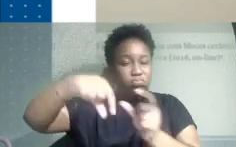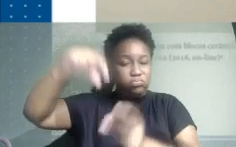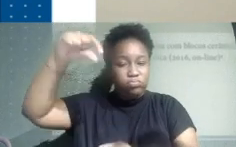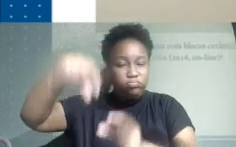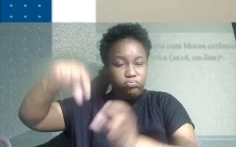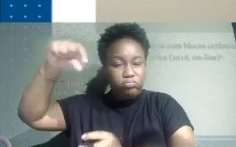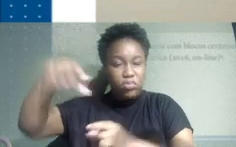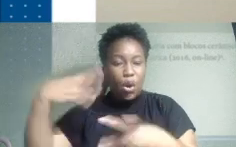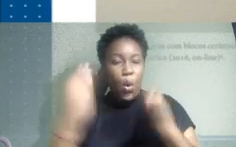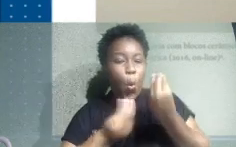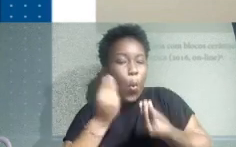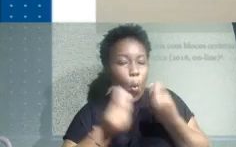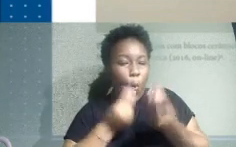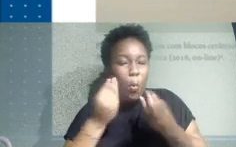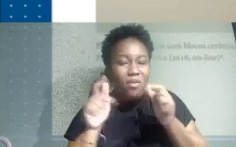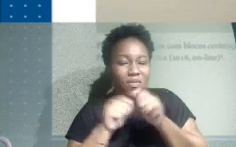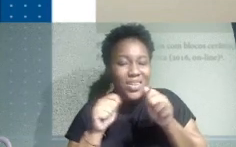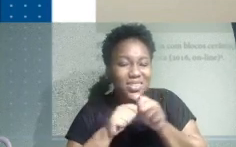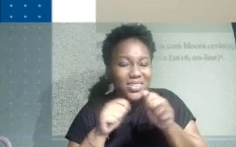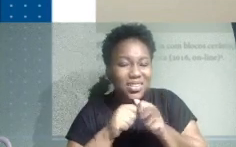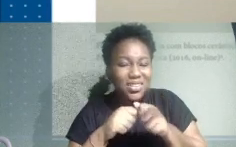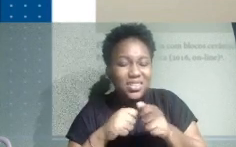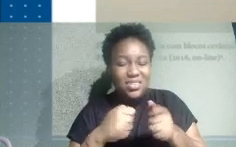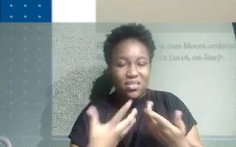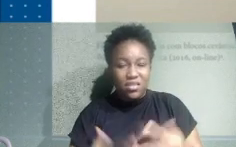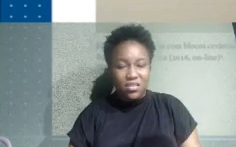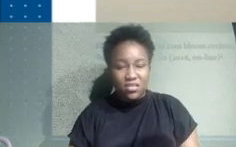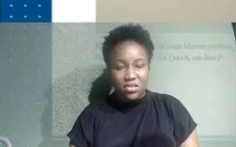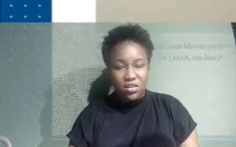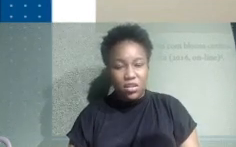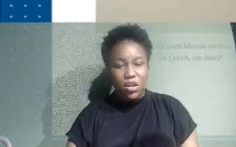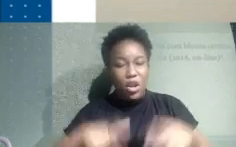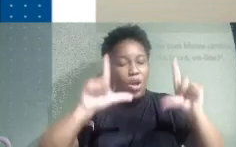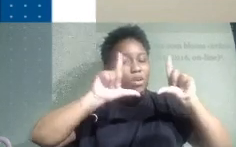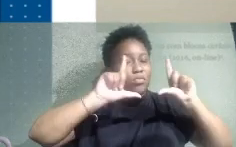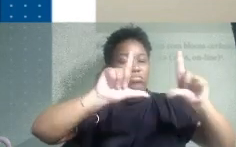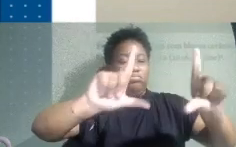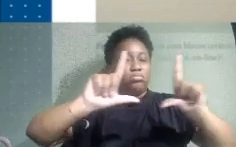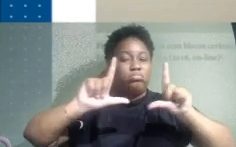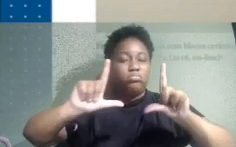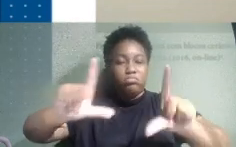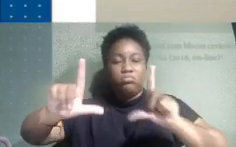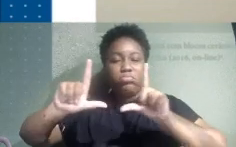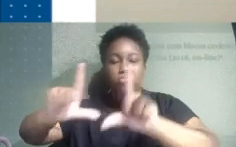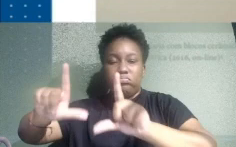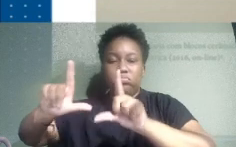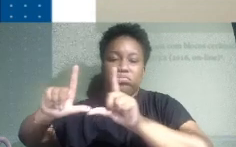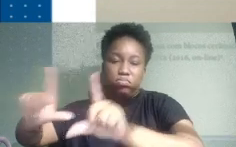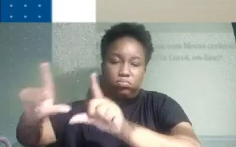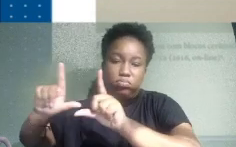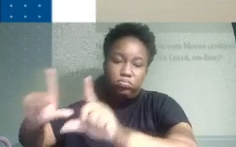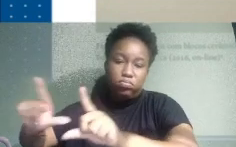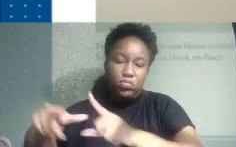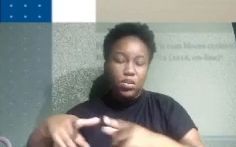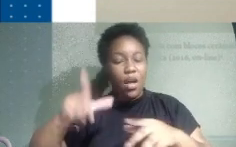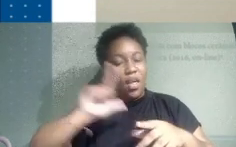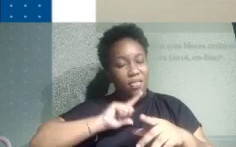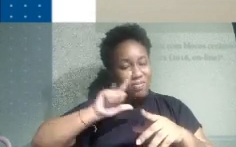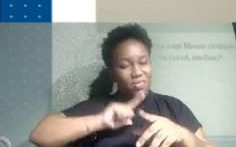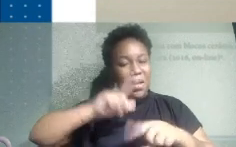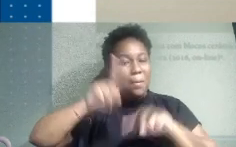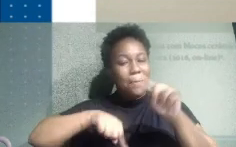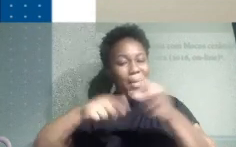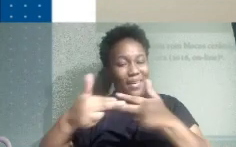como que é feito? Você vai lá, assenta os blocos cerâmicos, os tijolos de alvenaria, e você passa lá um equipamento